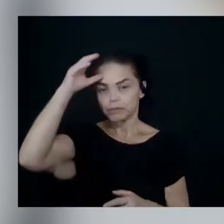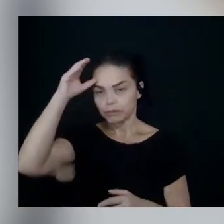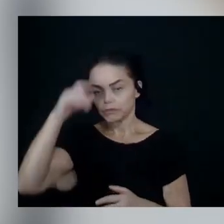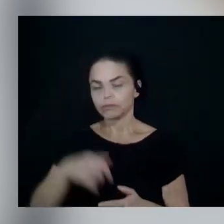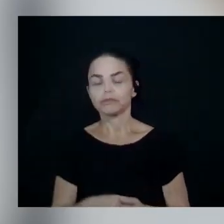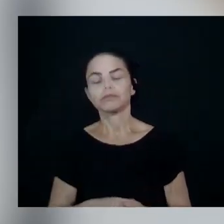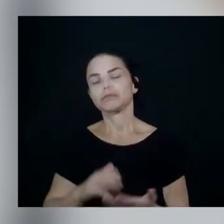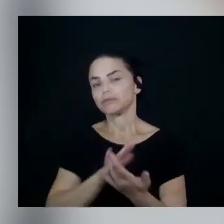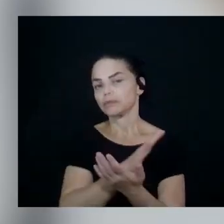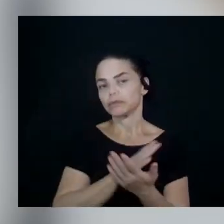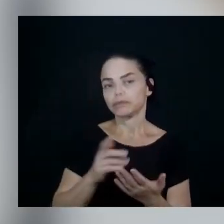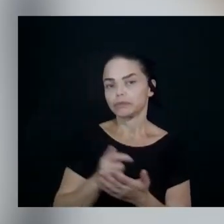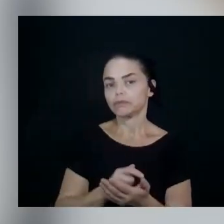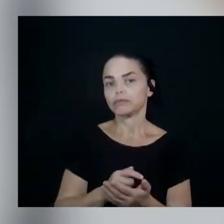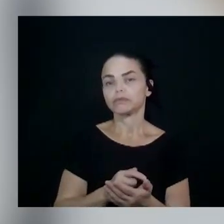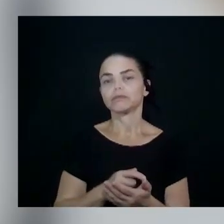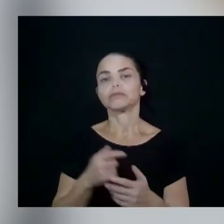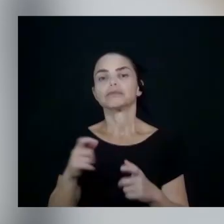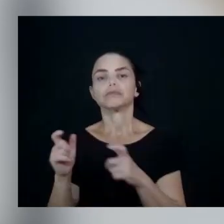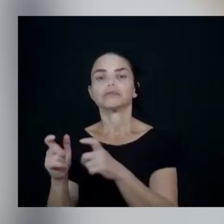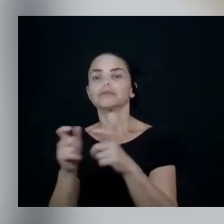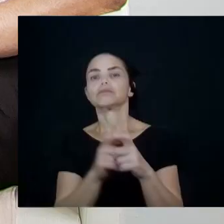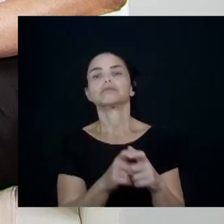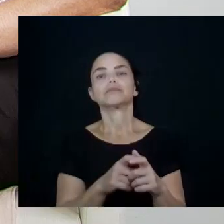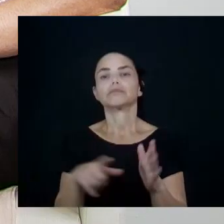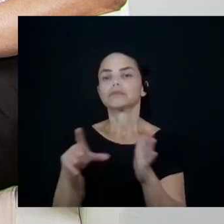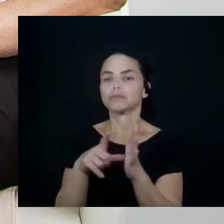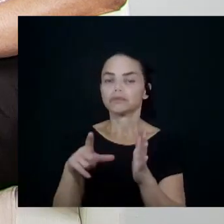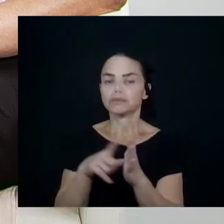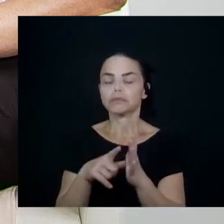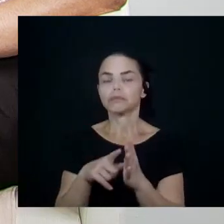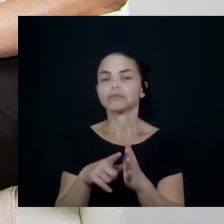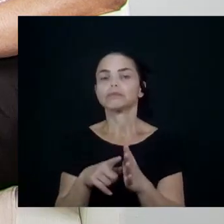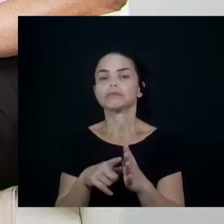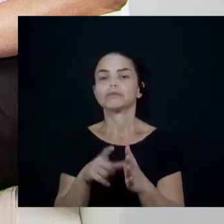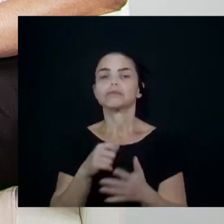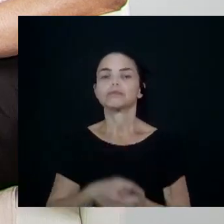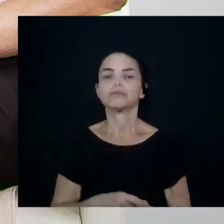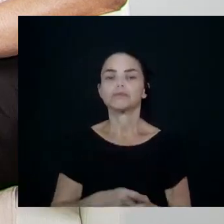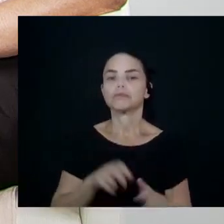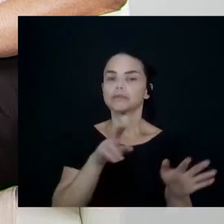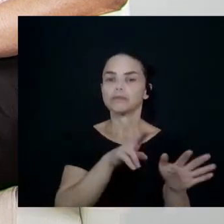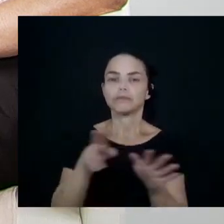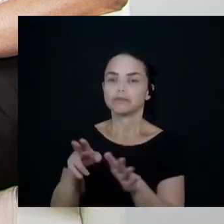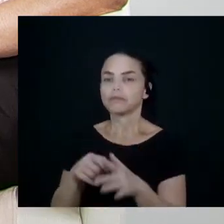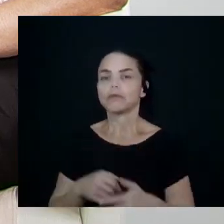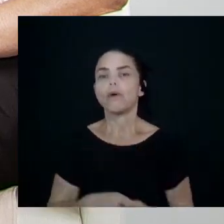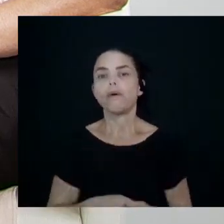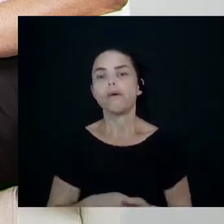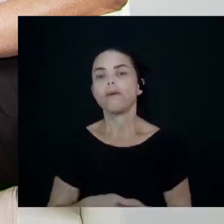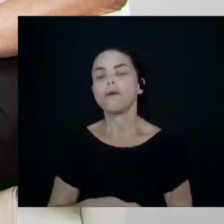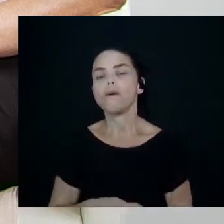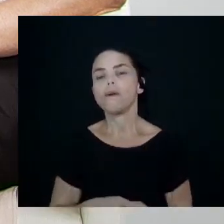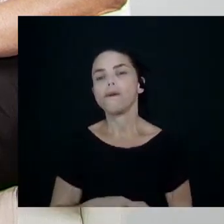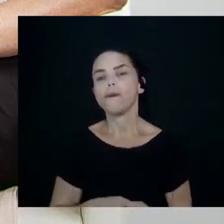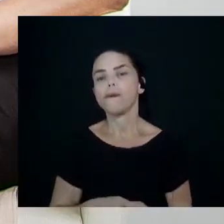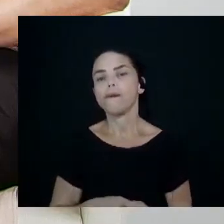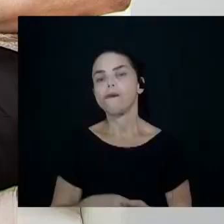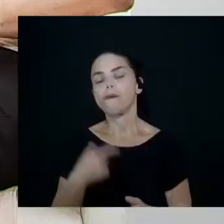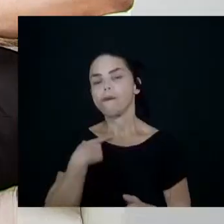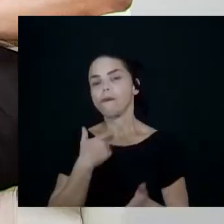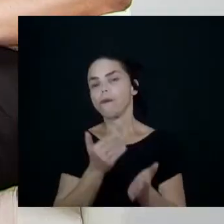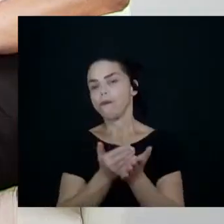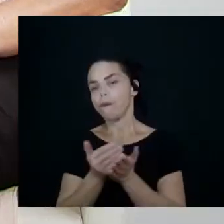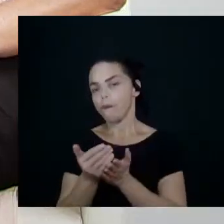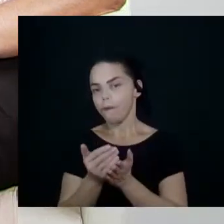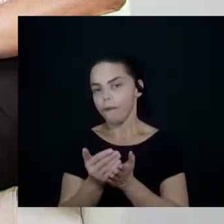clientes que, por exemplo, alguns empórios ou alguns estabelecimentos que você já deixa também durante a semana? Como que tá isso? Então,